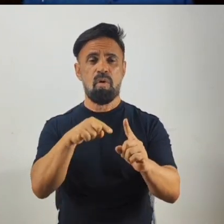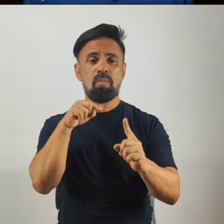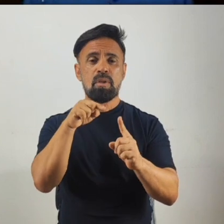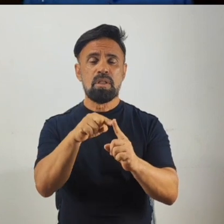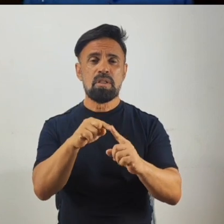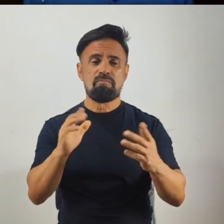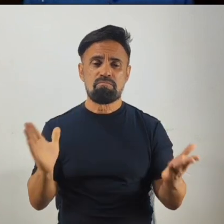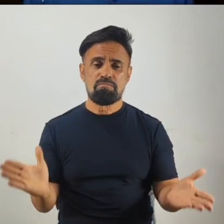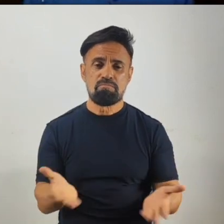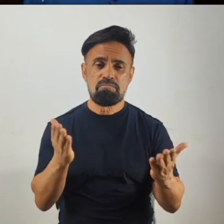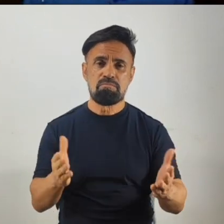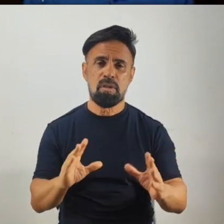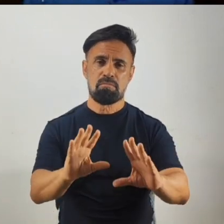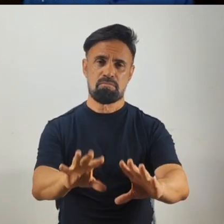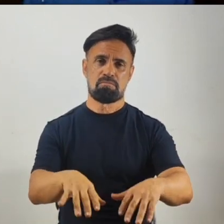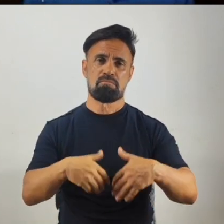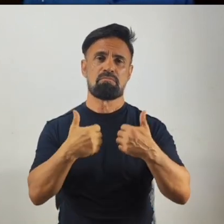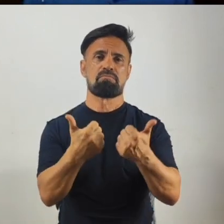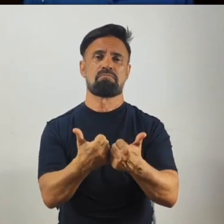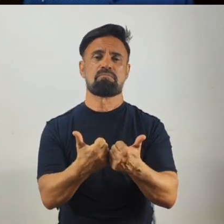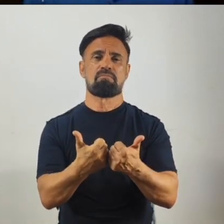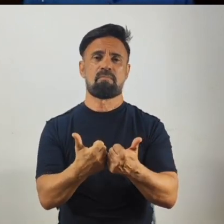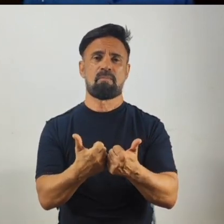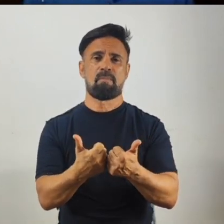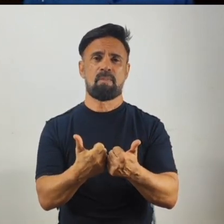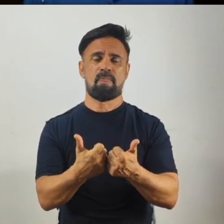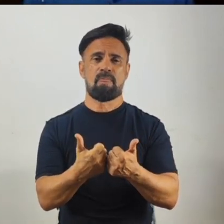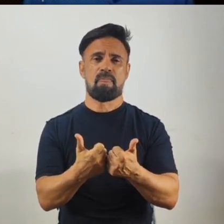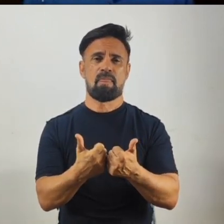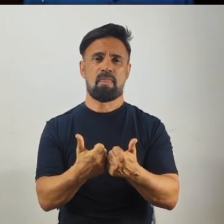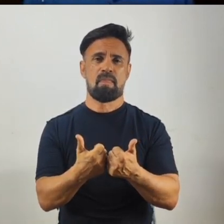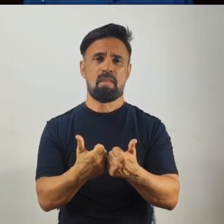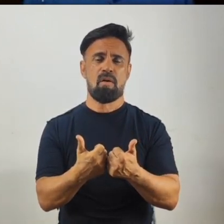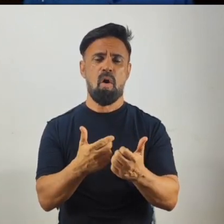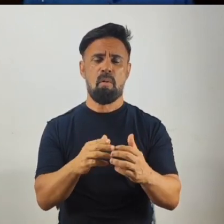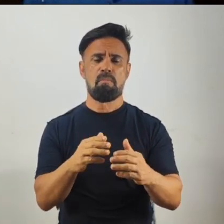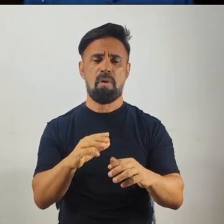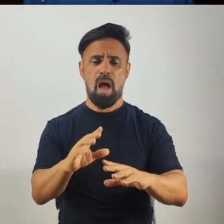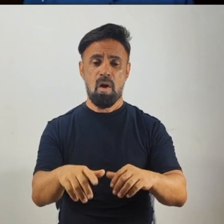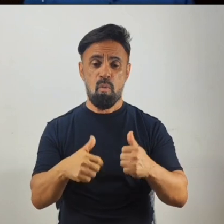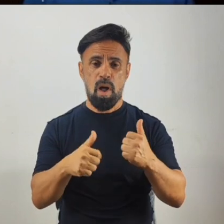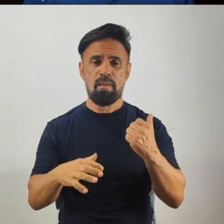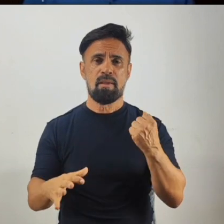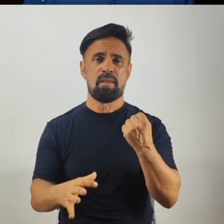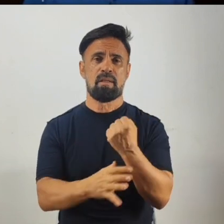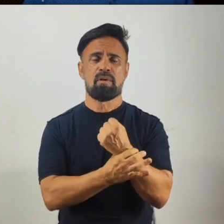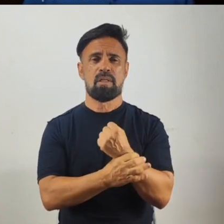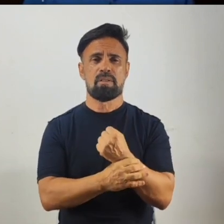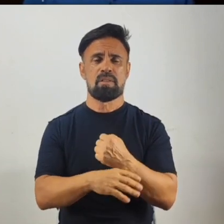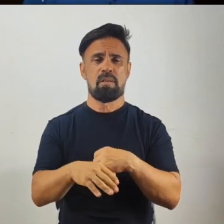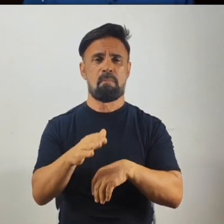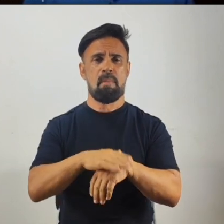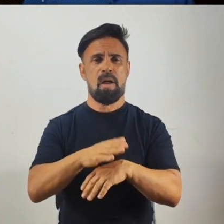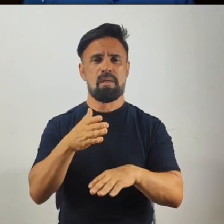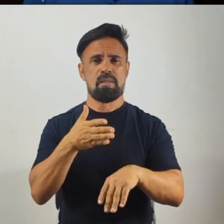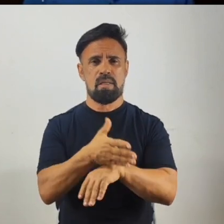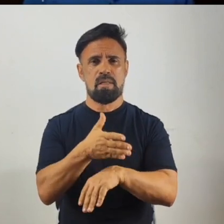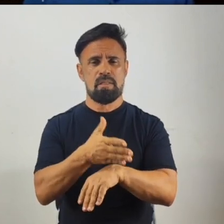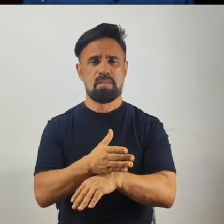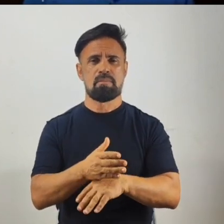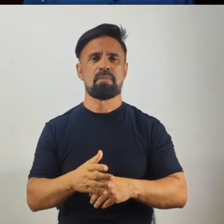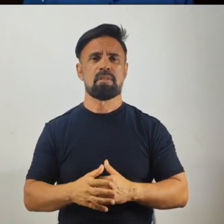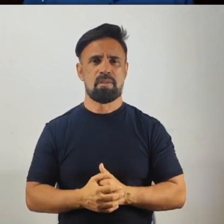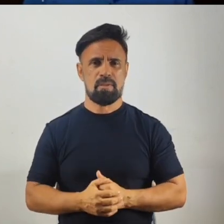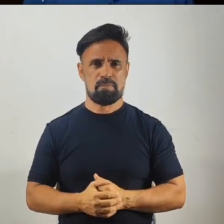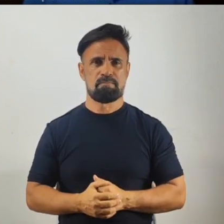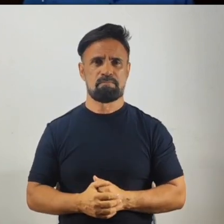de saúde visam promover serviços de qualidade. O nivelamento da qualidade